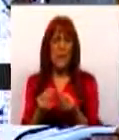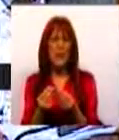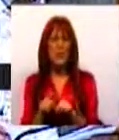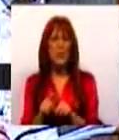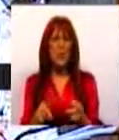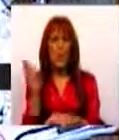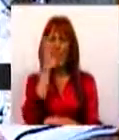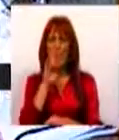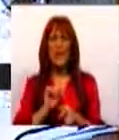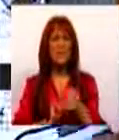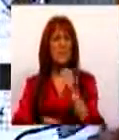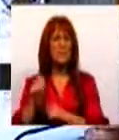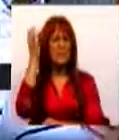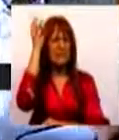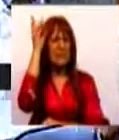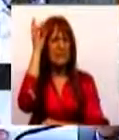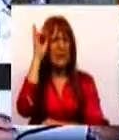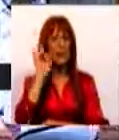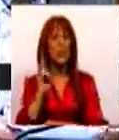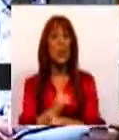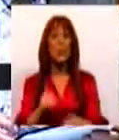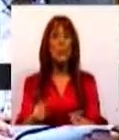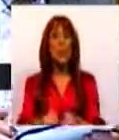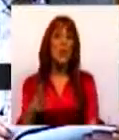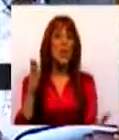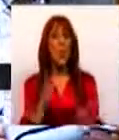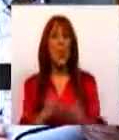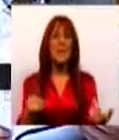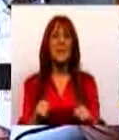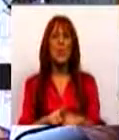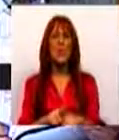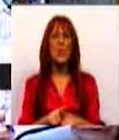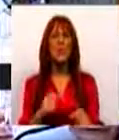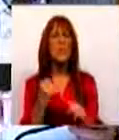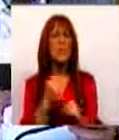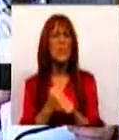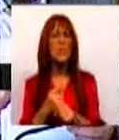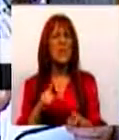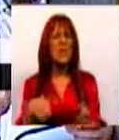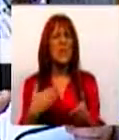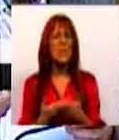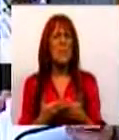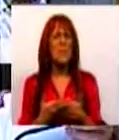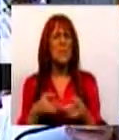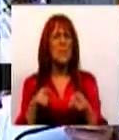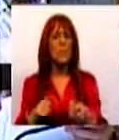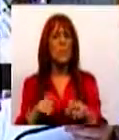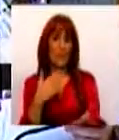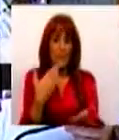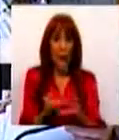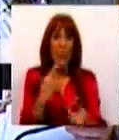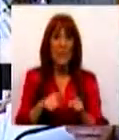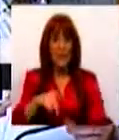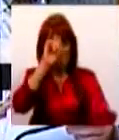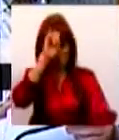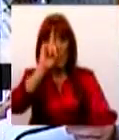práticas comerciais desleais, porque importa não só que seja restabelecido o serviço, como ele seja restabelecido em